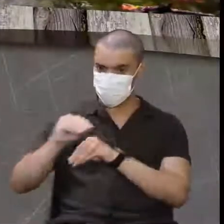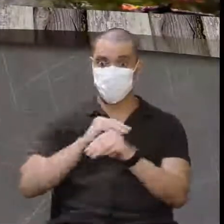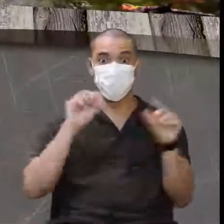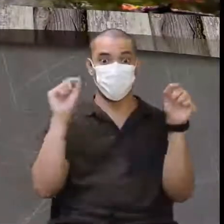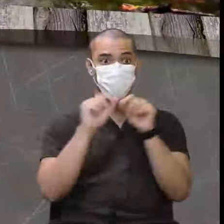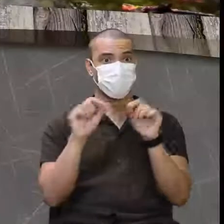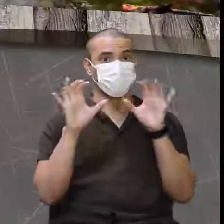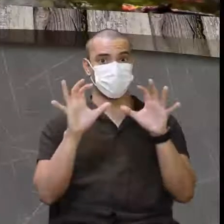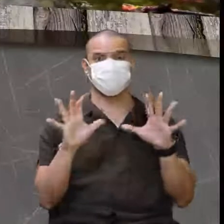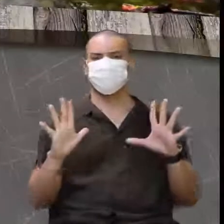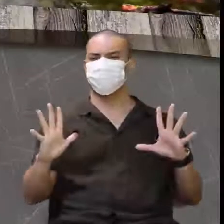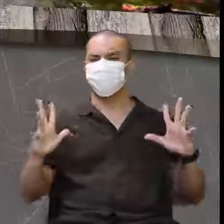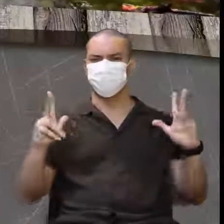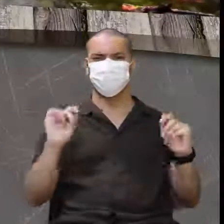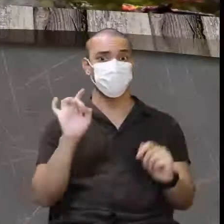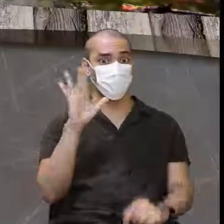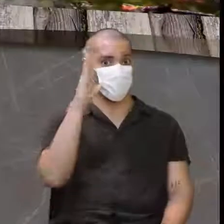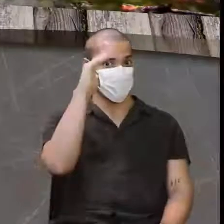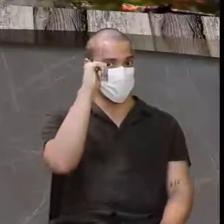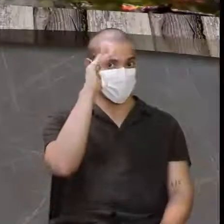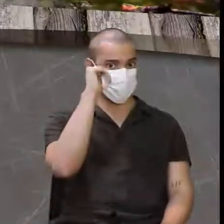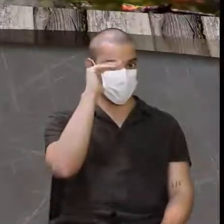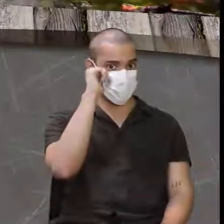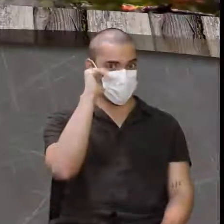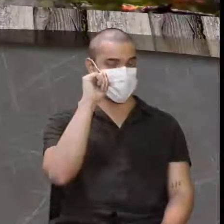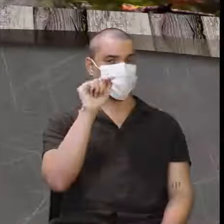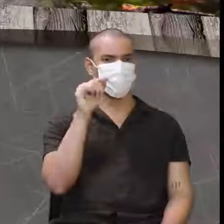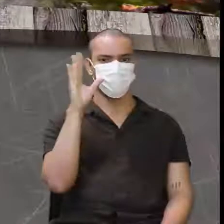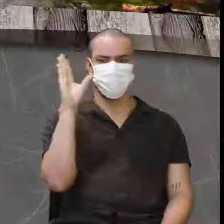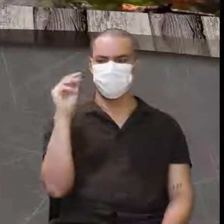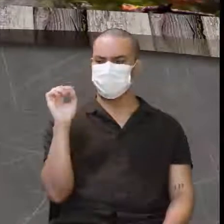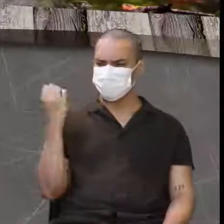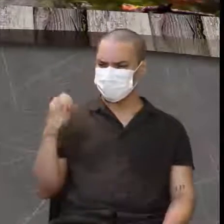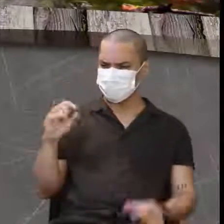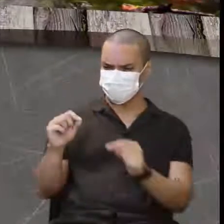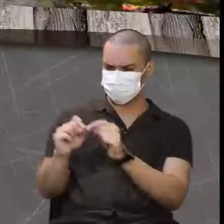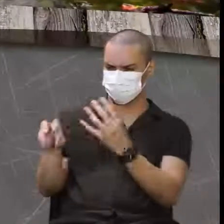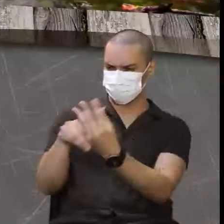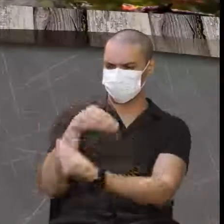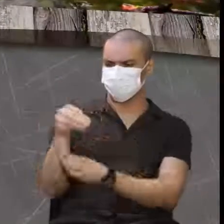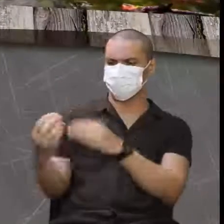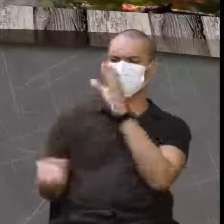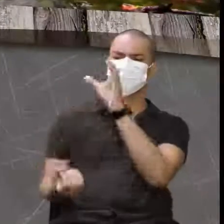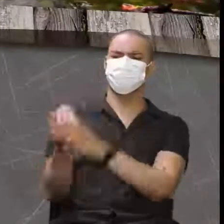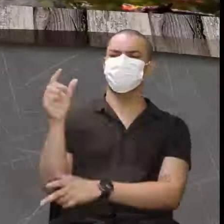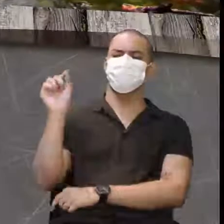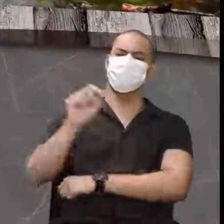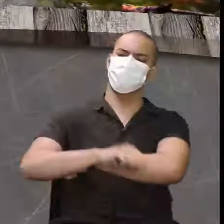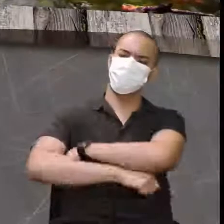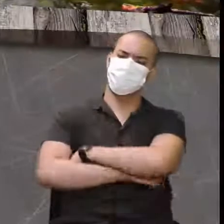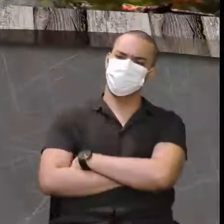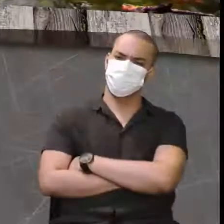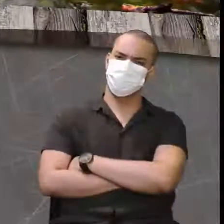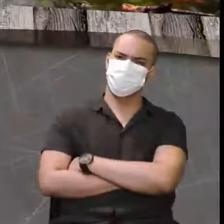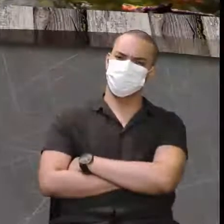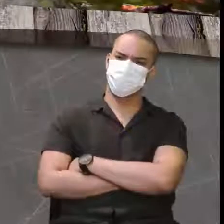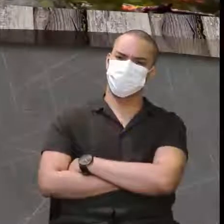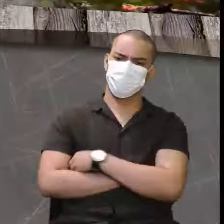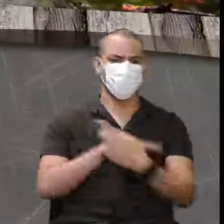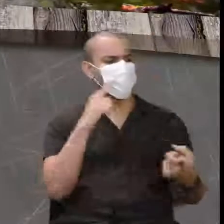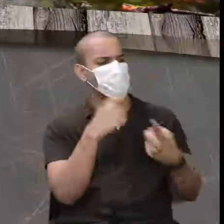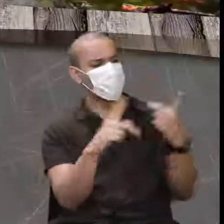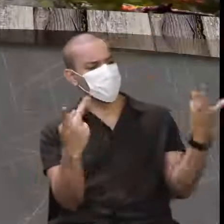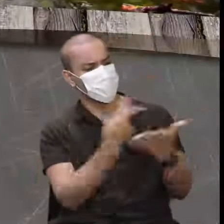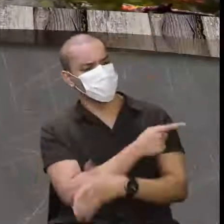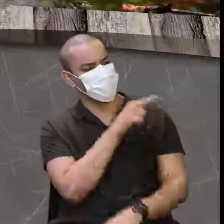fazia isso tudo por curiosidade, galera. Ele falou assim, se eu fizer isso, o que vai dar? O que vai resultar? Por que